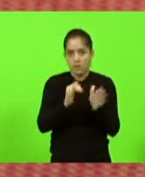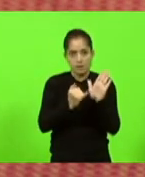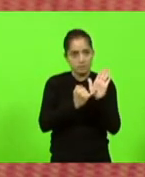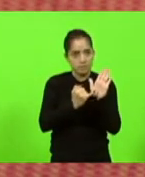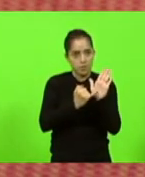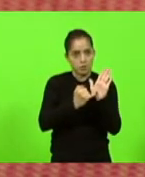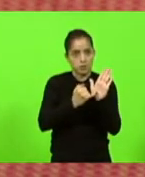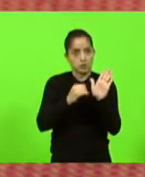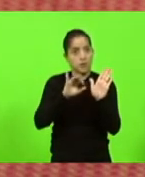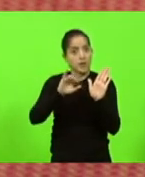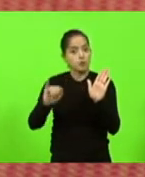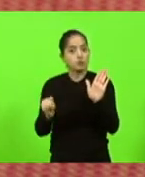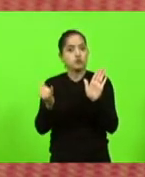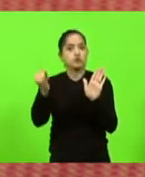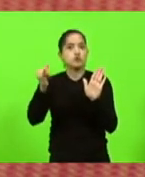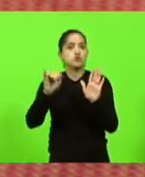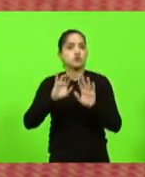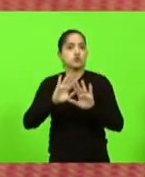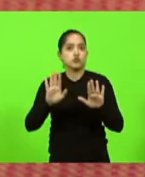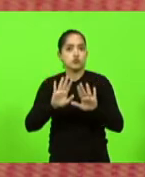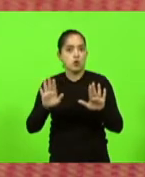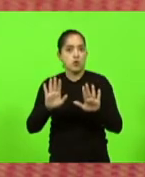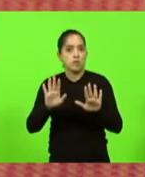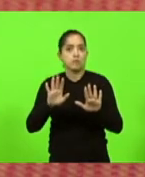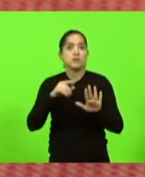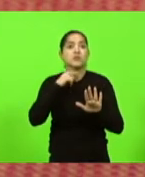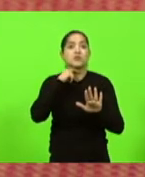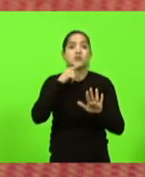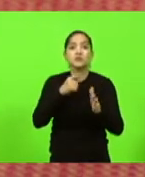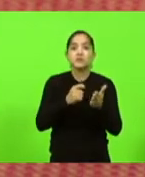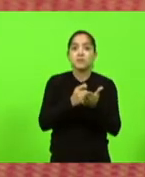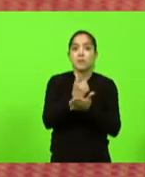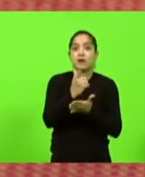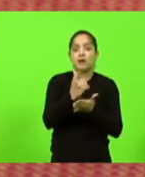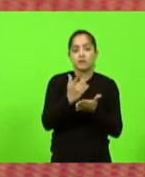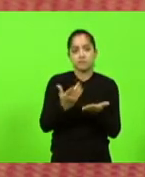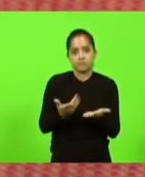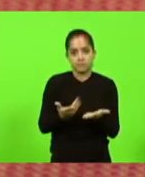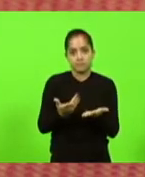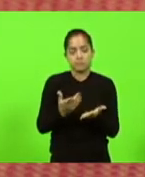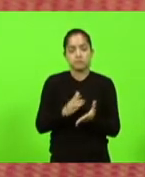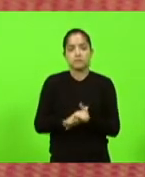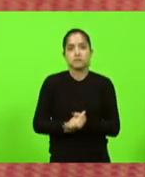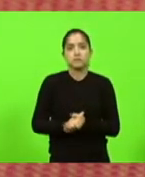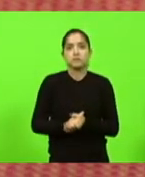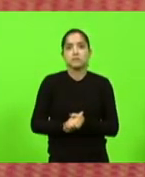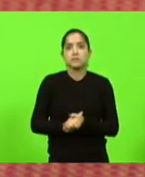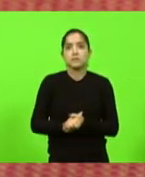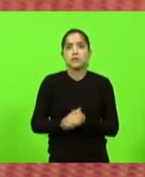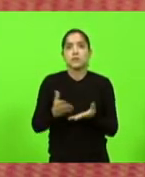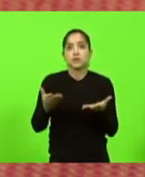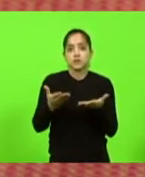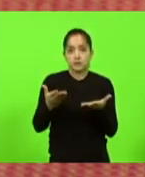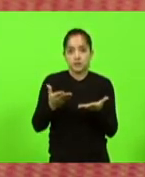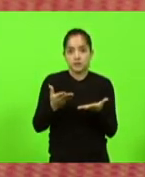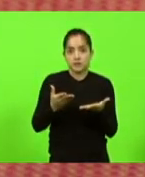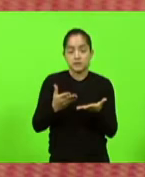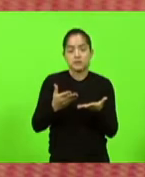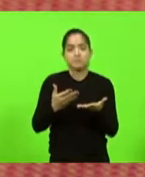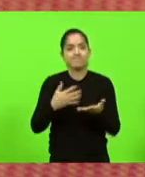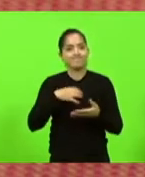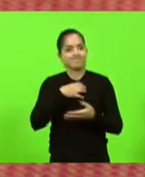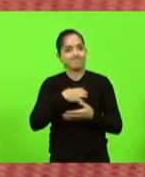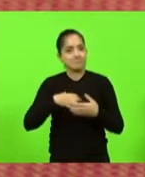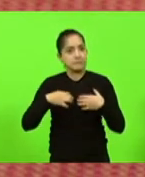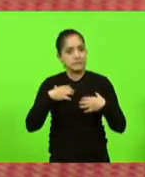dos juros da multa por eles não terem conseguido pagar os seus impostos. Então, por isso, fica aqui a minha indignação com esse governo